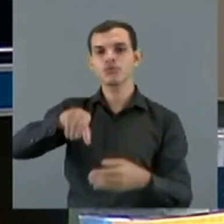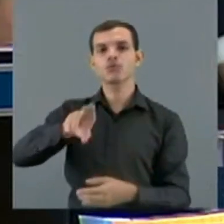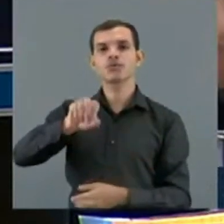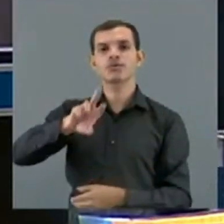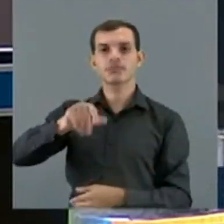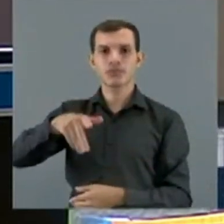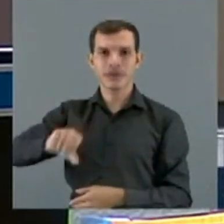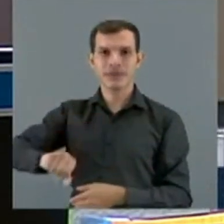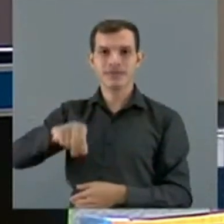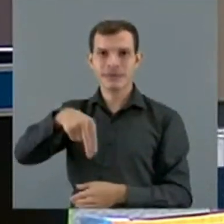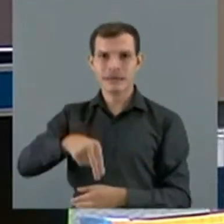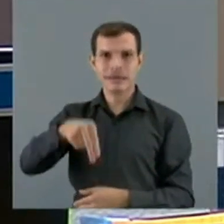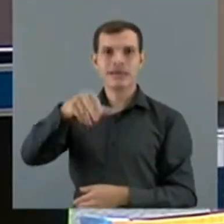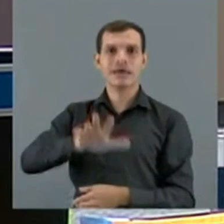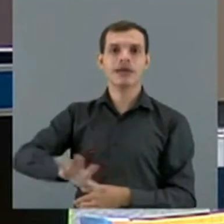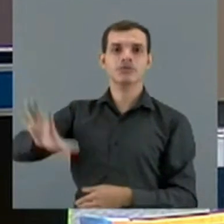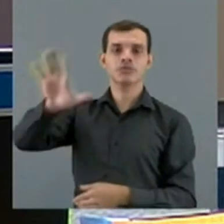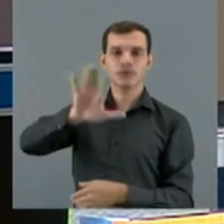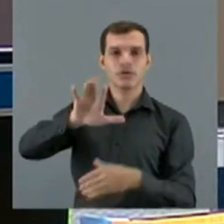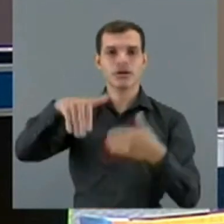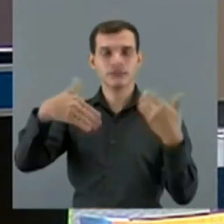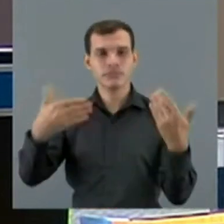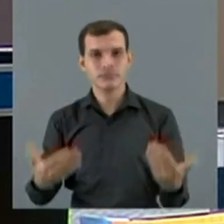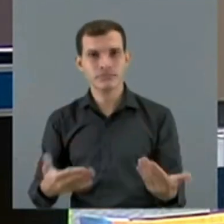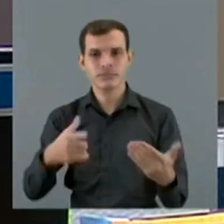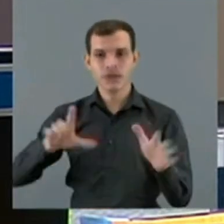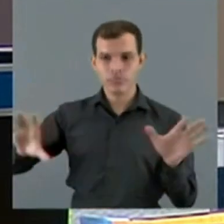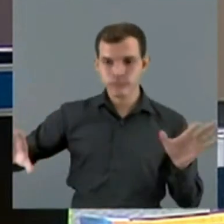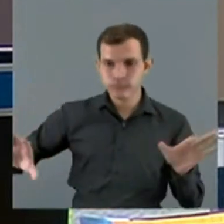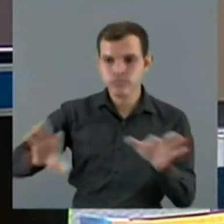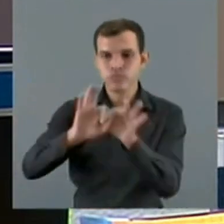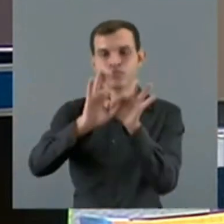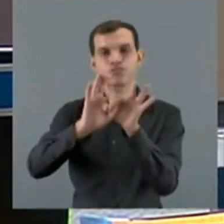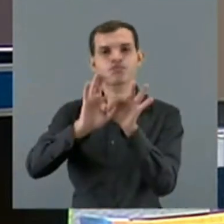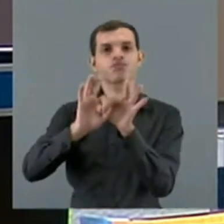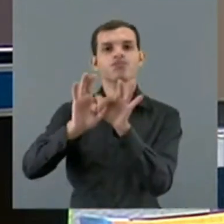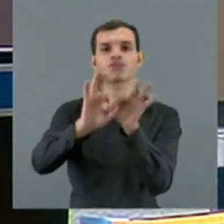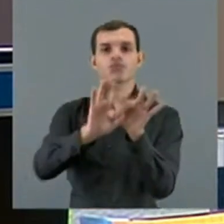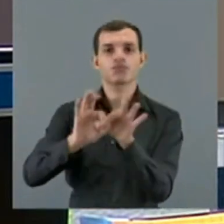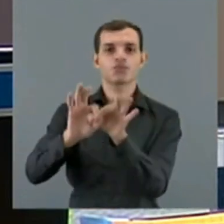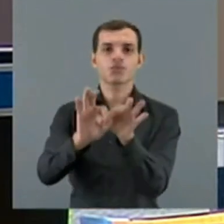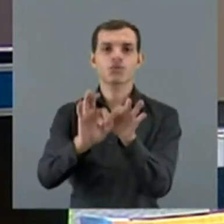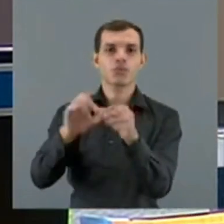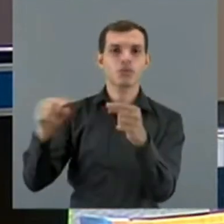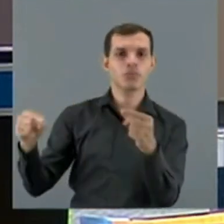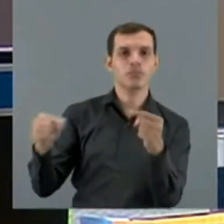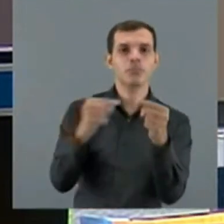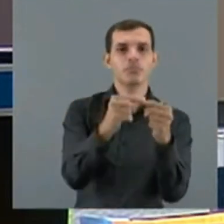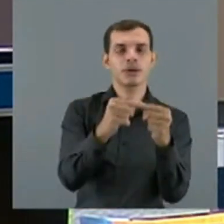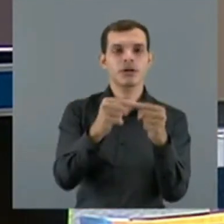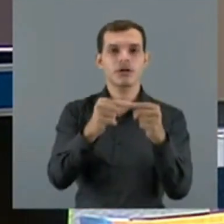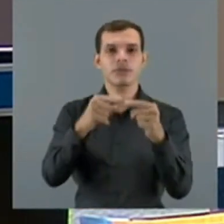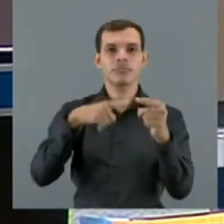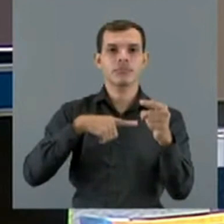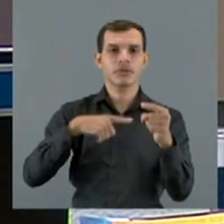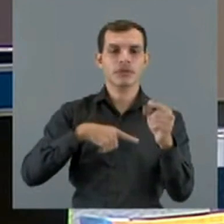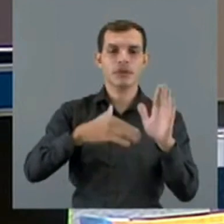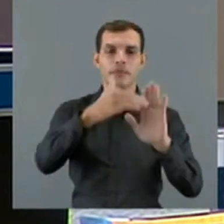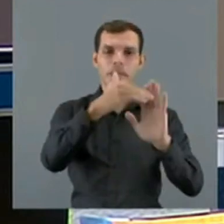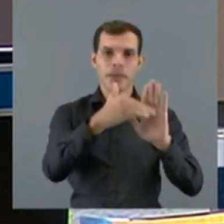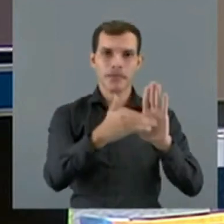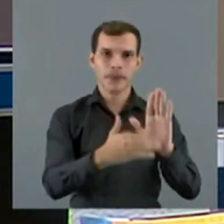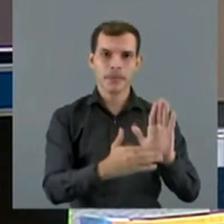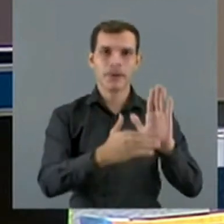estável, íntegra e coerente, conforme determina o artigo 926 do Código de Processo